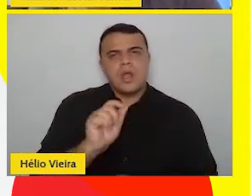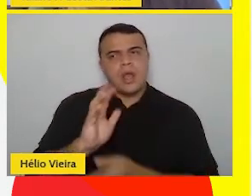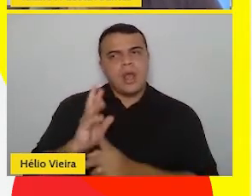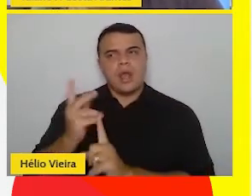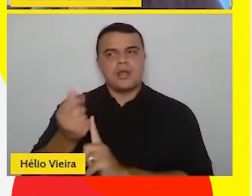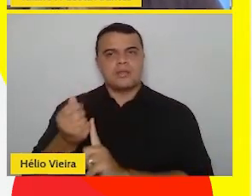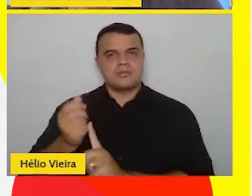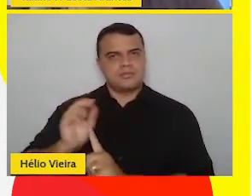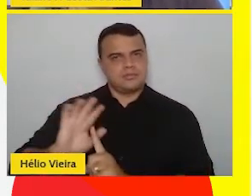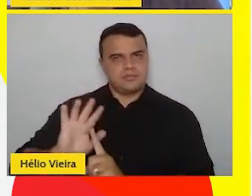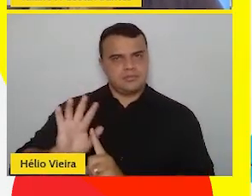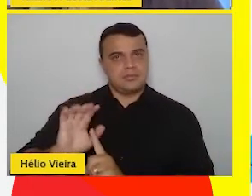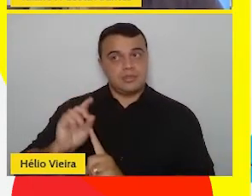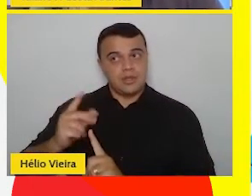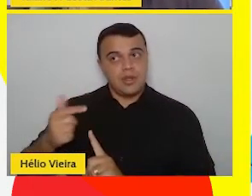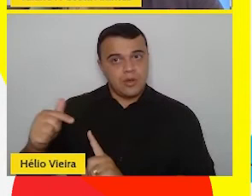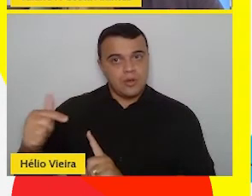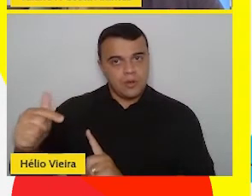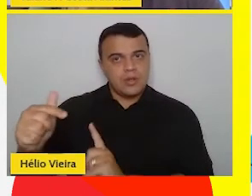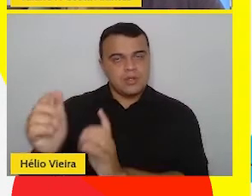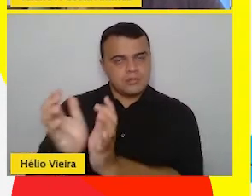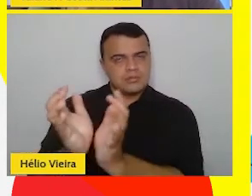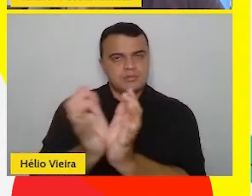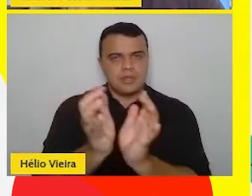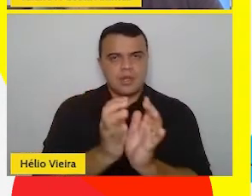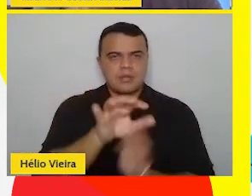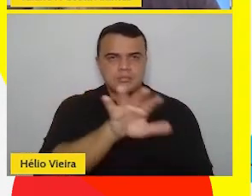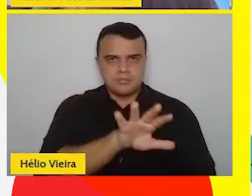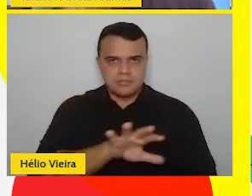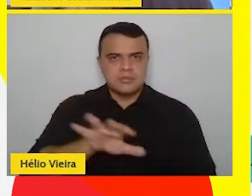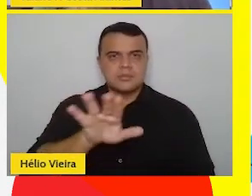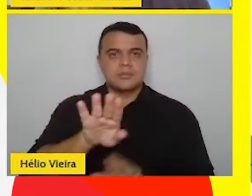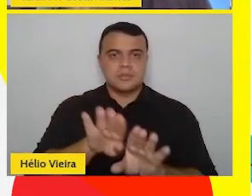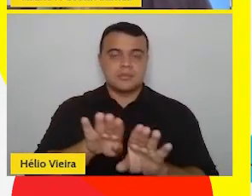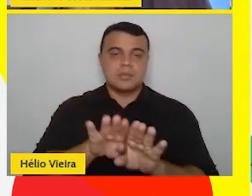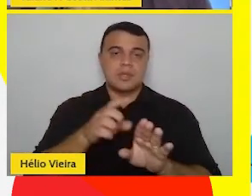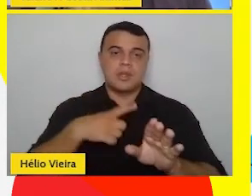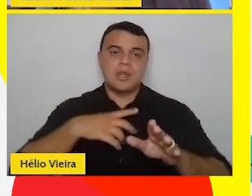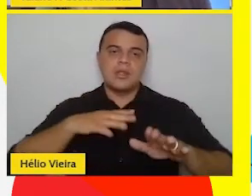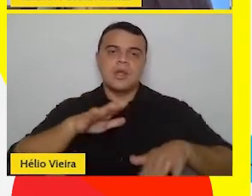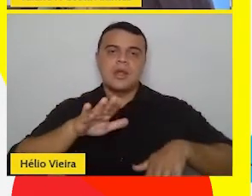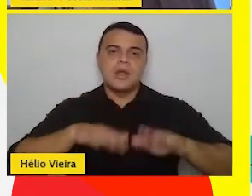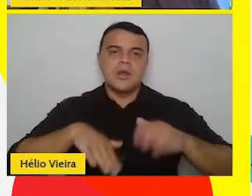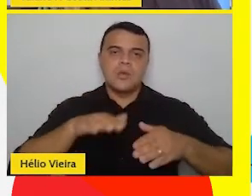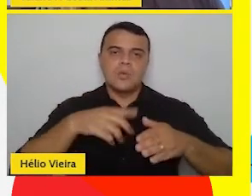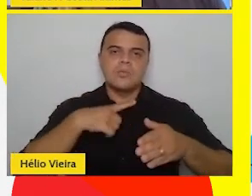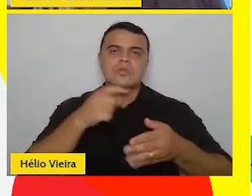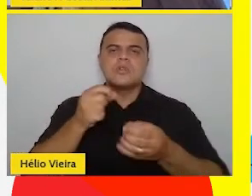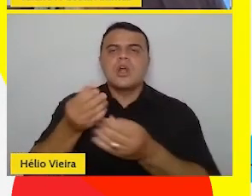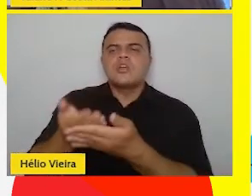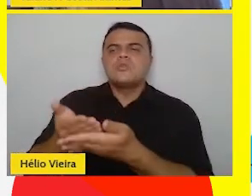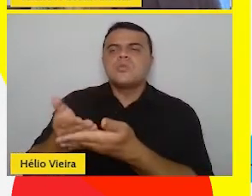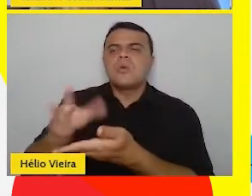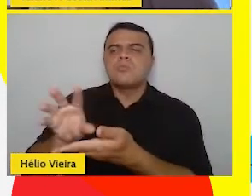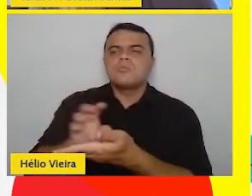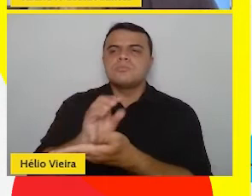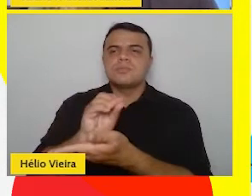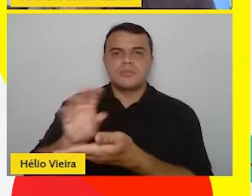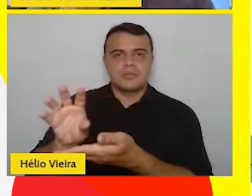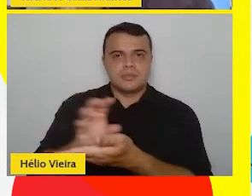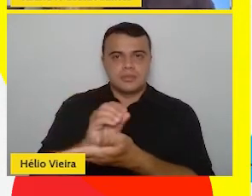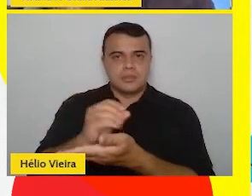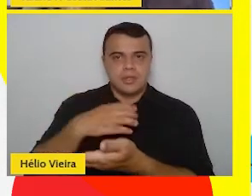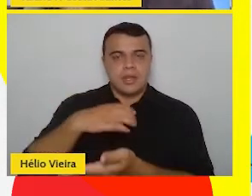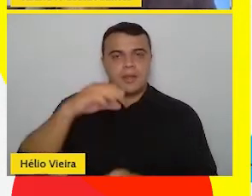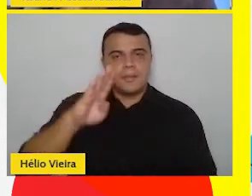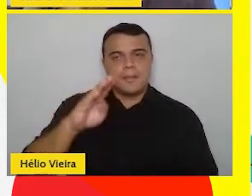Não apenas na área de artes. E aqui também a gente tem algumas referências do